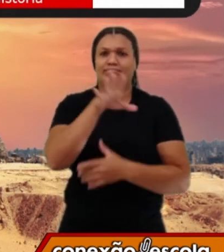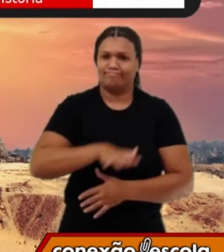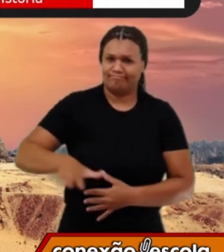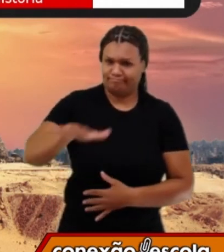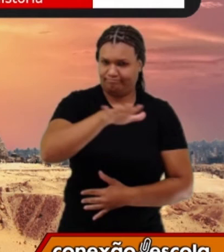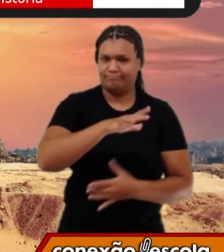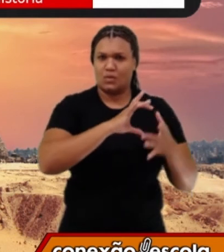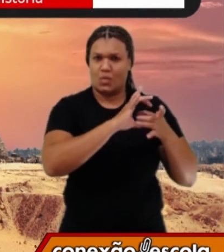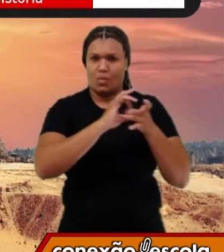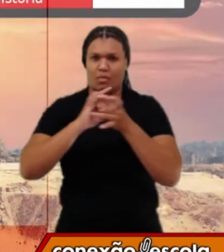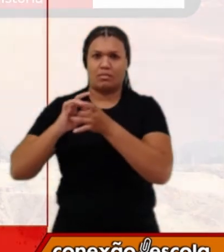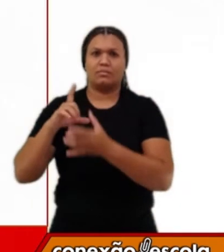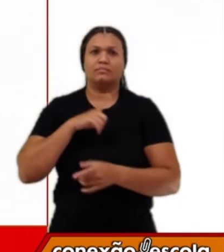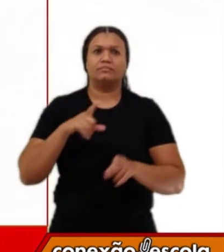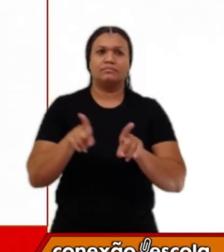que é chamado